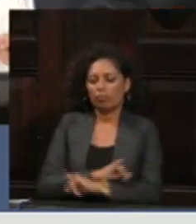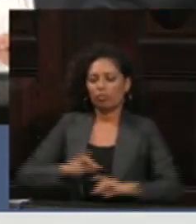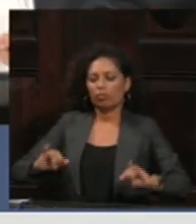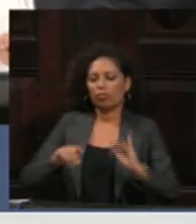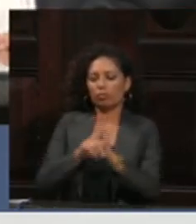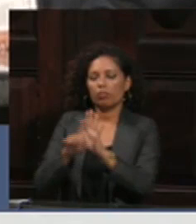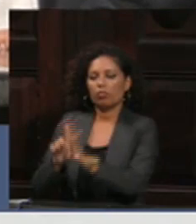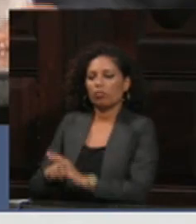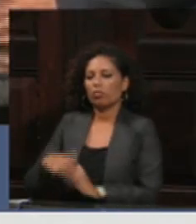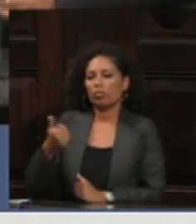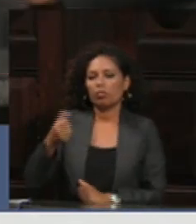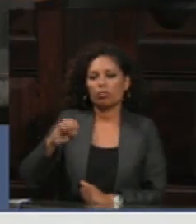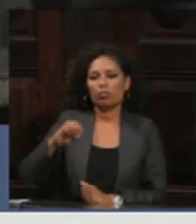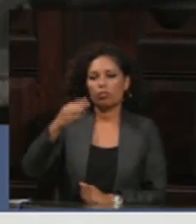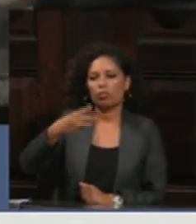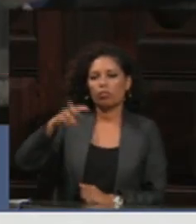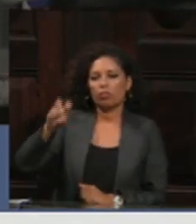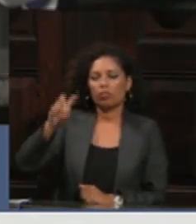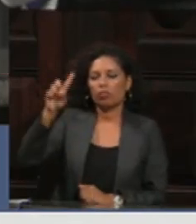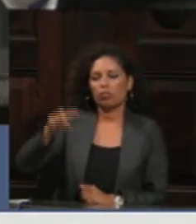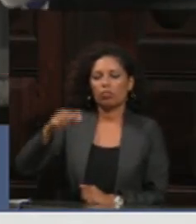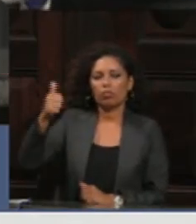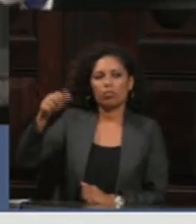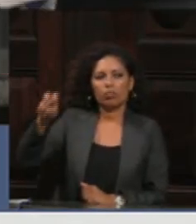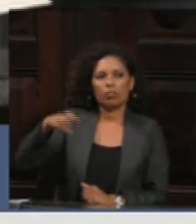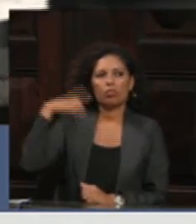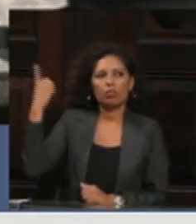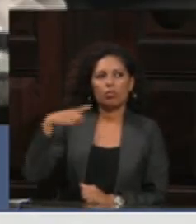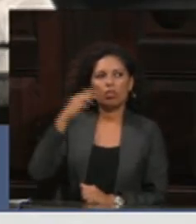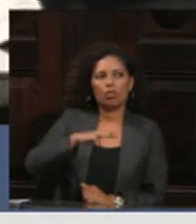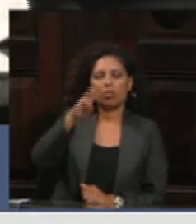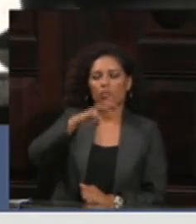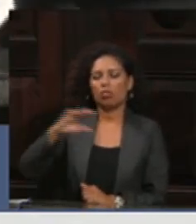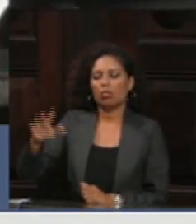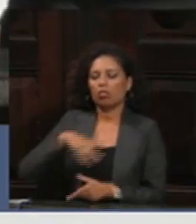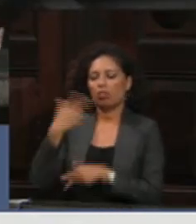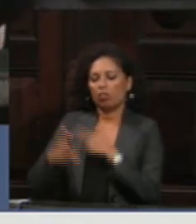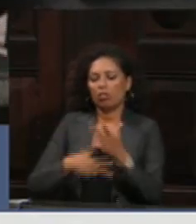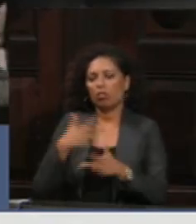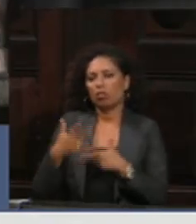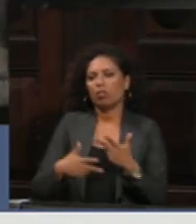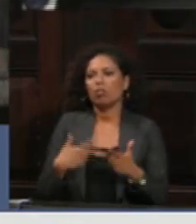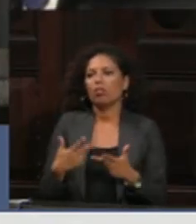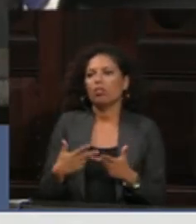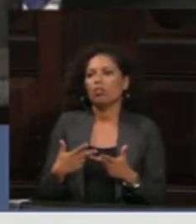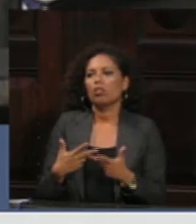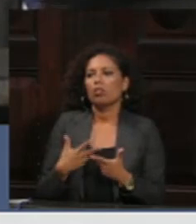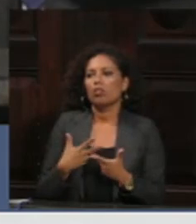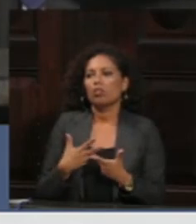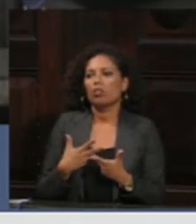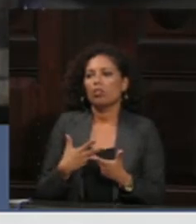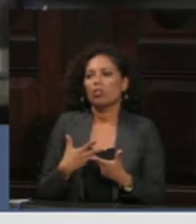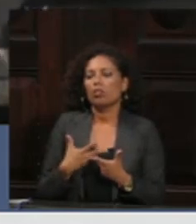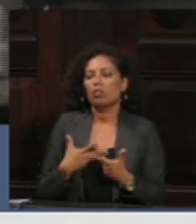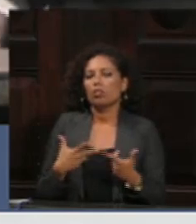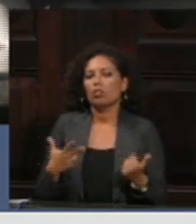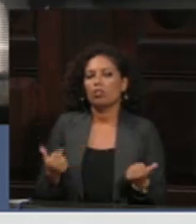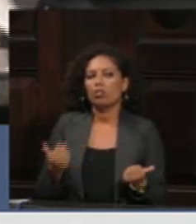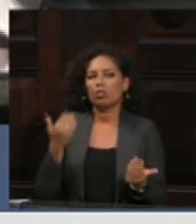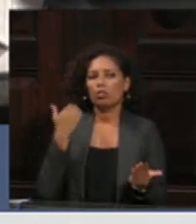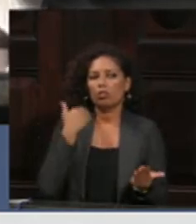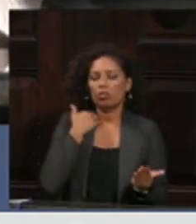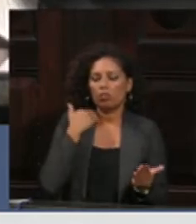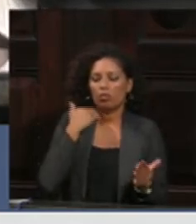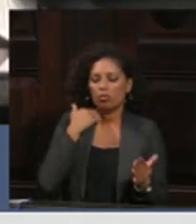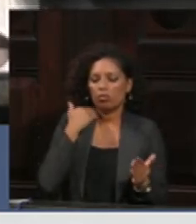Anuncio, projeto de lei 1055 de 2015, autoria do deputado Valdeir Carneiro. Determina que as instituições bancárias localizadas no âmbito